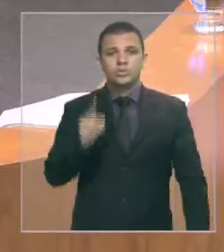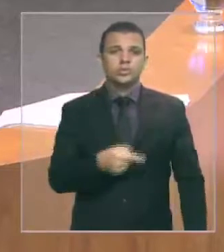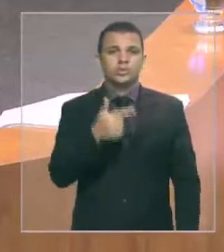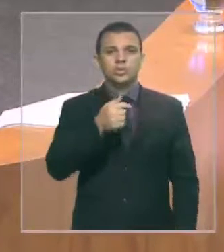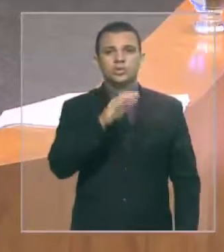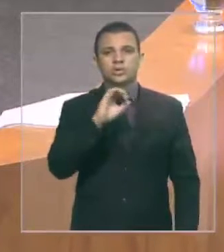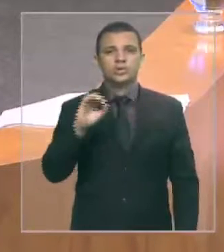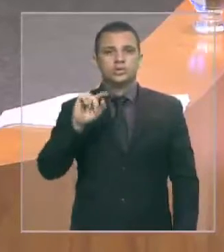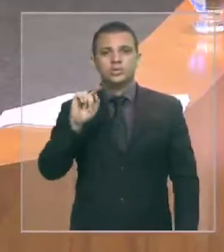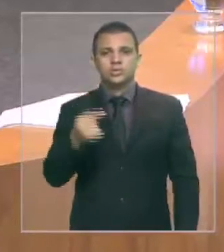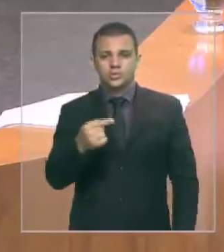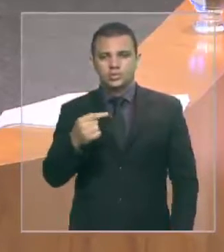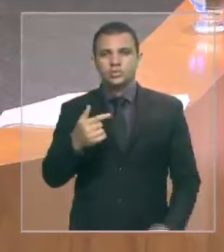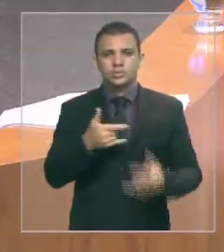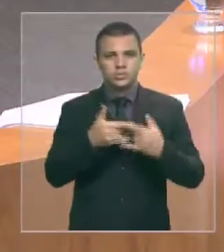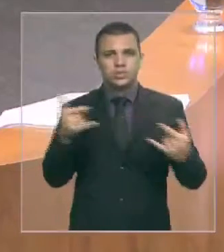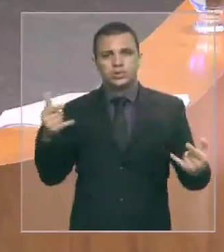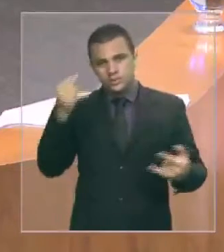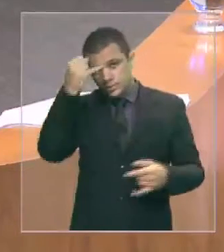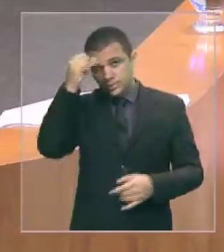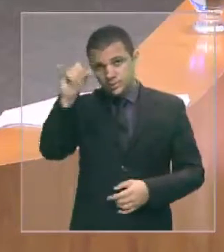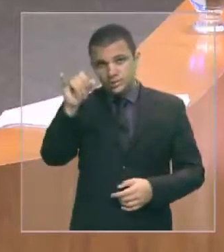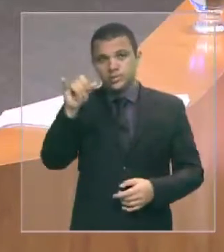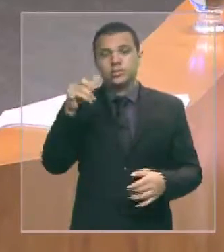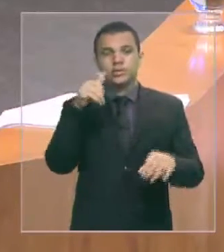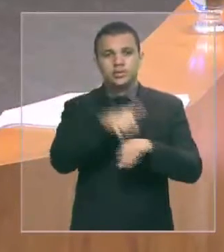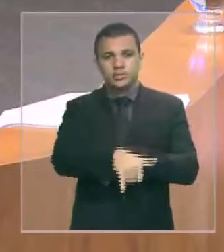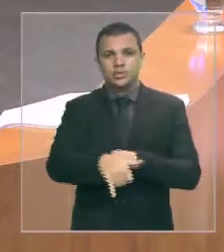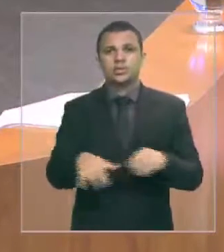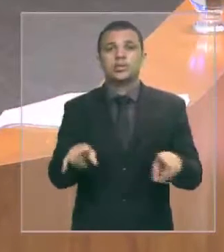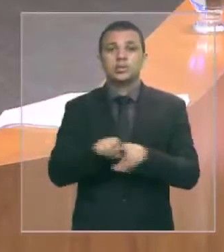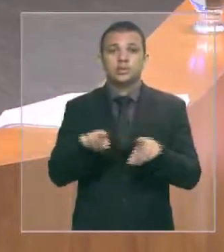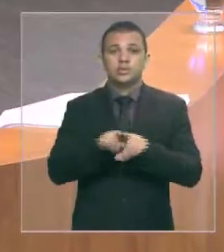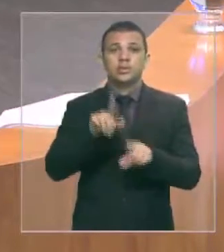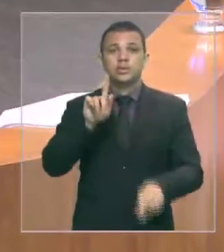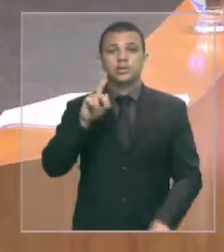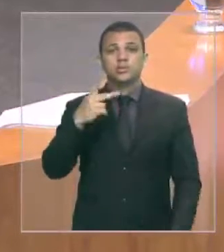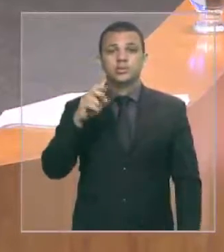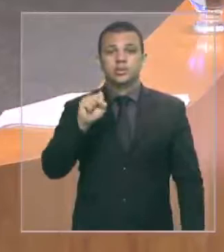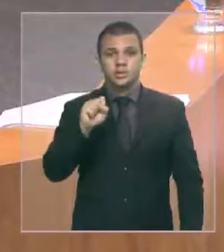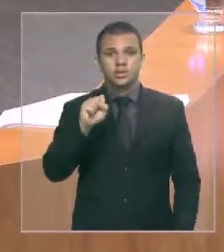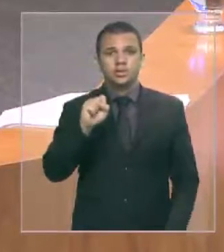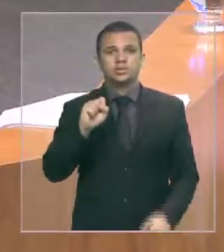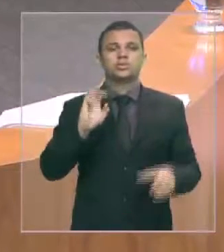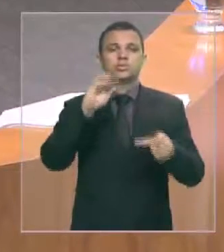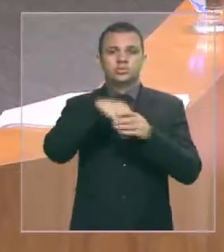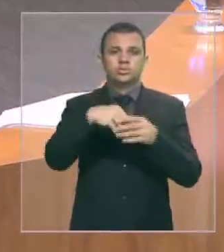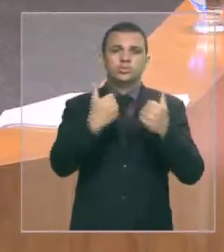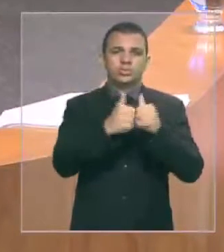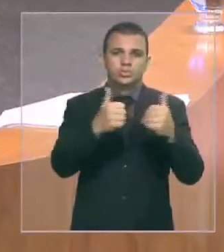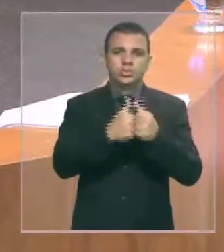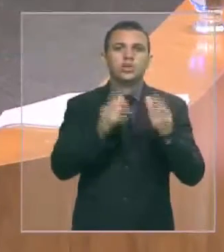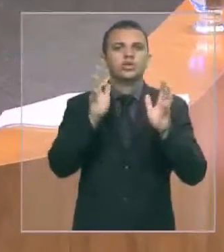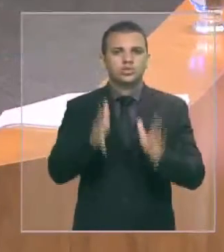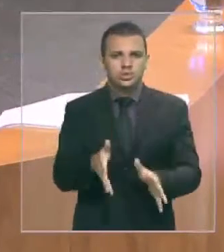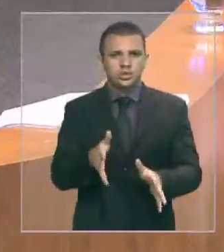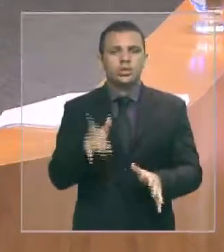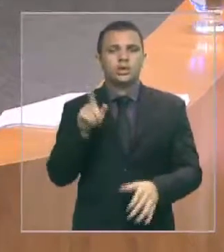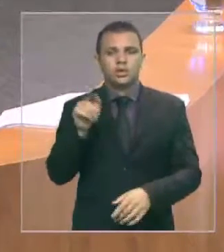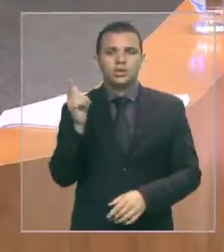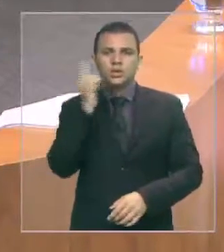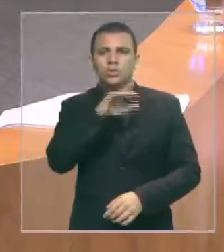2.700.000 passagens. E GPS, equipamento embarcado nos veículos. Isso já são